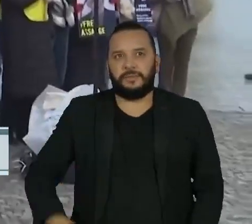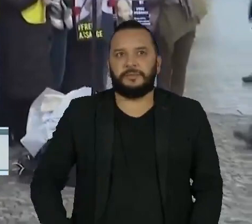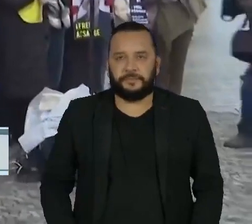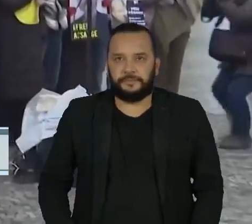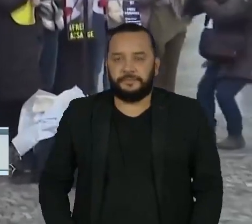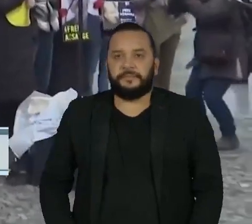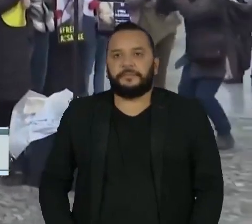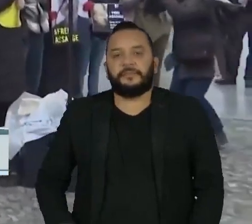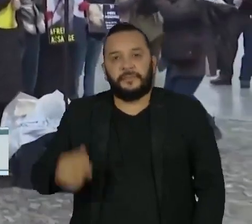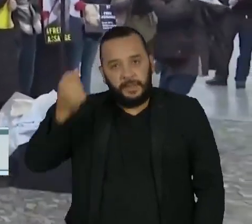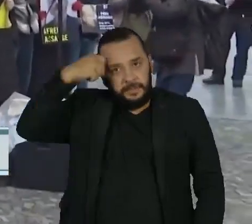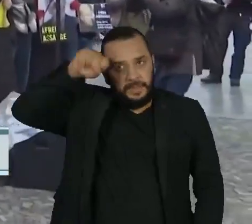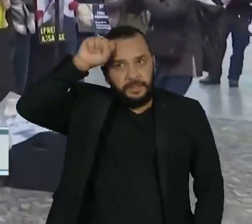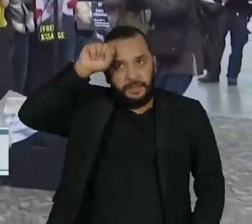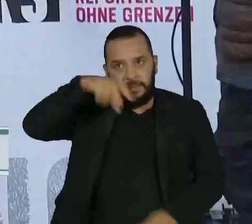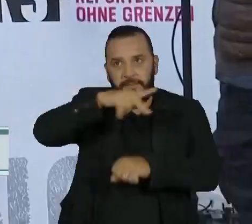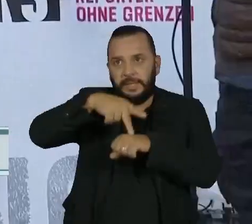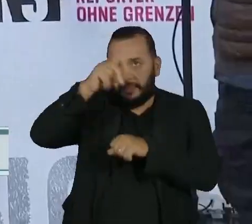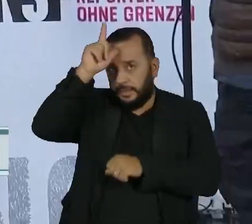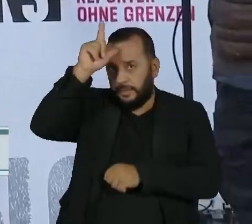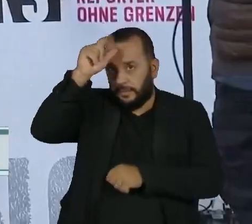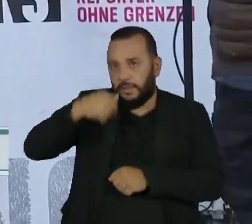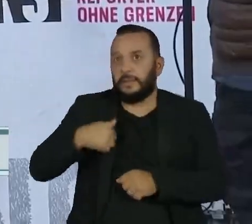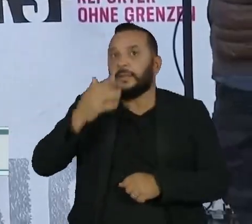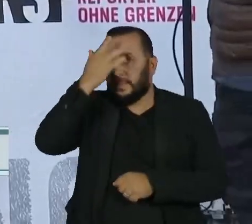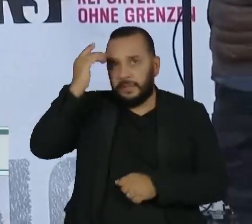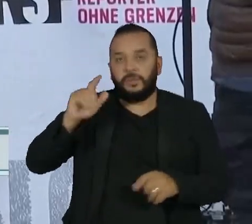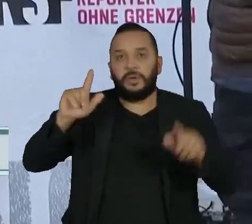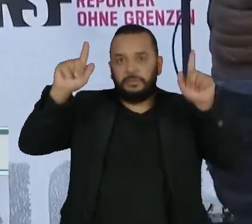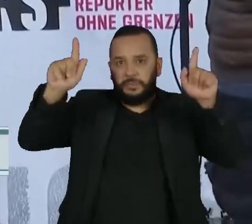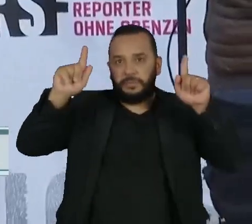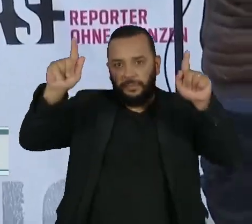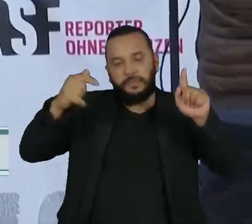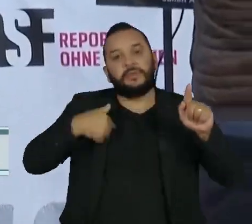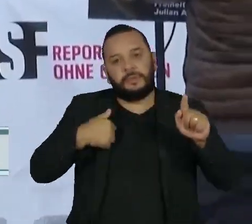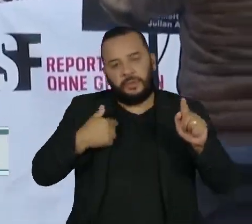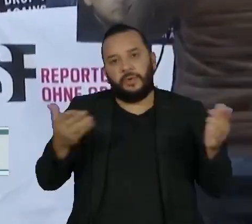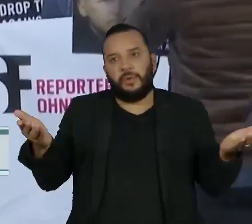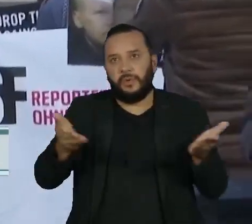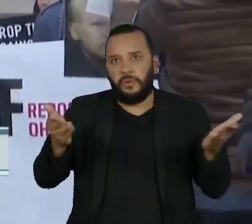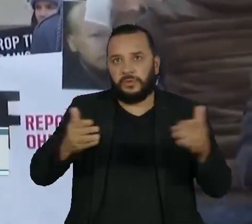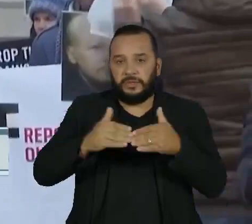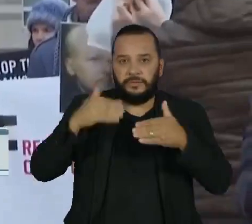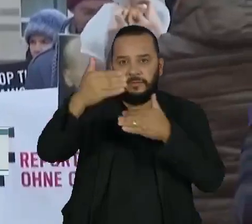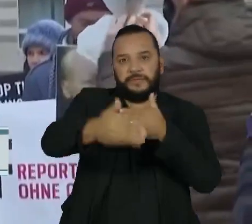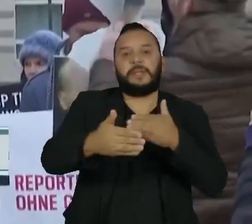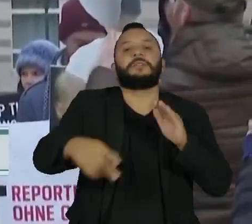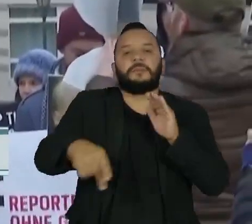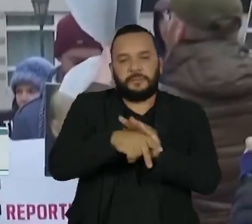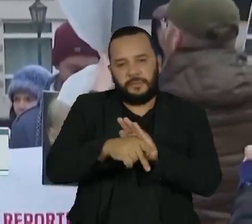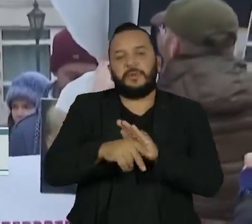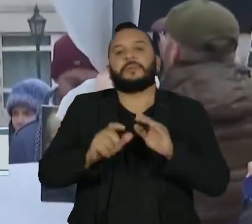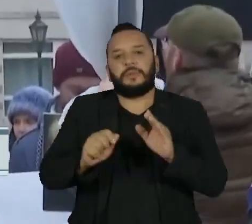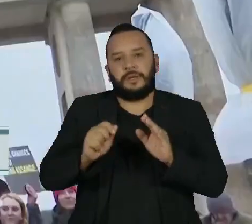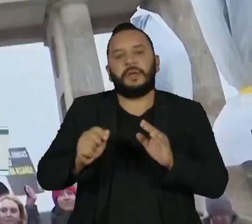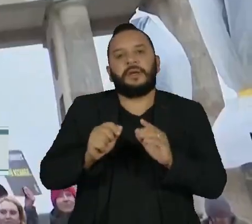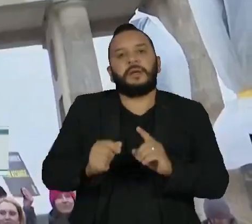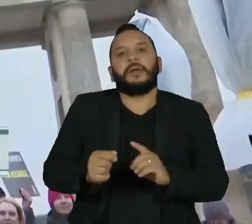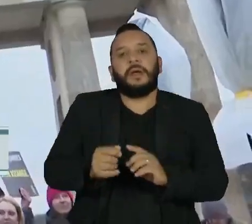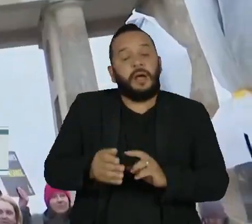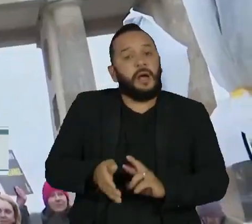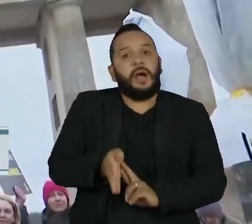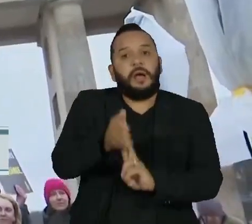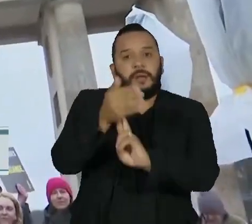Em Berlim, na Alemanha, manifestantes também fizeram um protesto hoje em frente à embaixada norte-americana. Se a